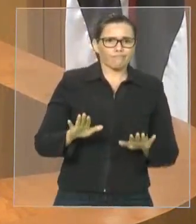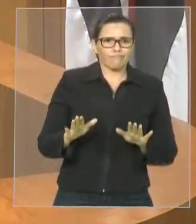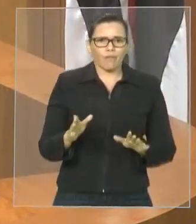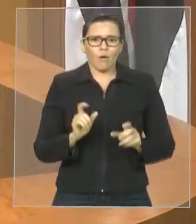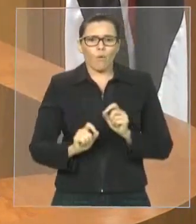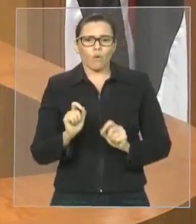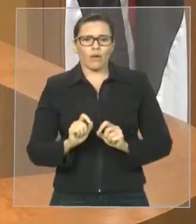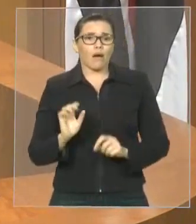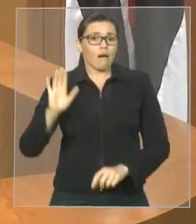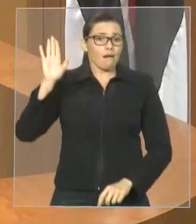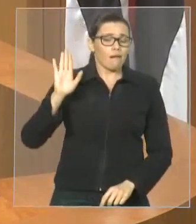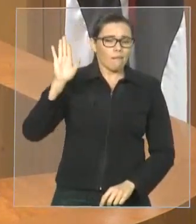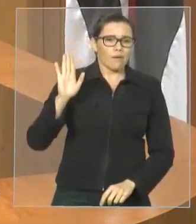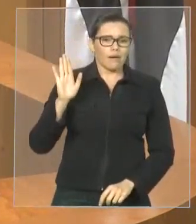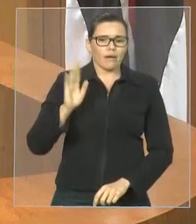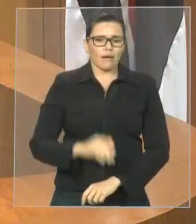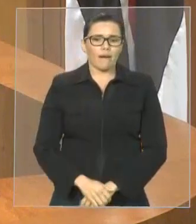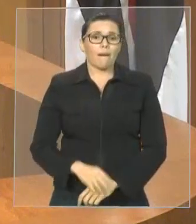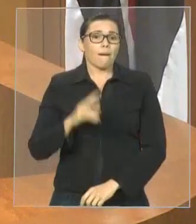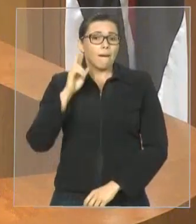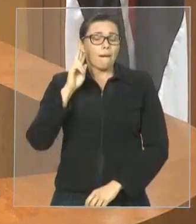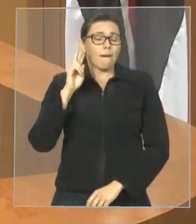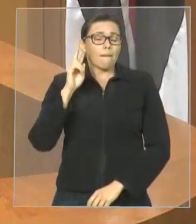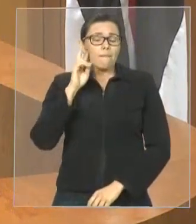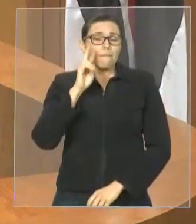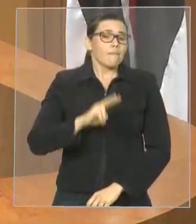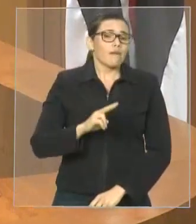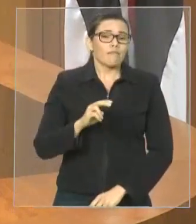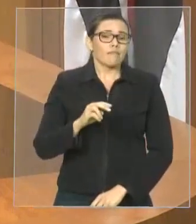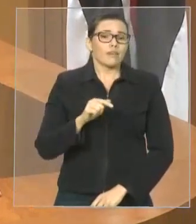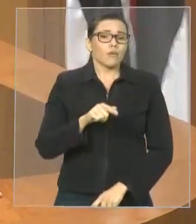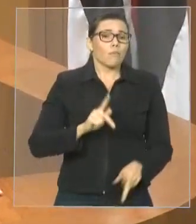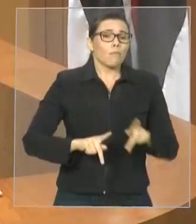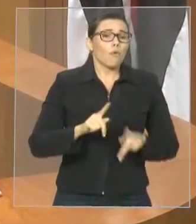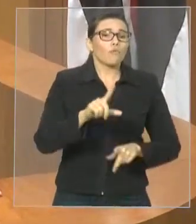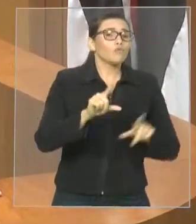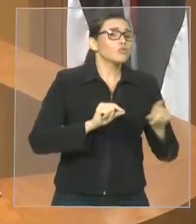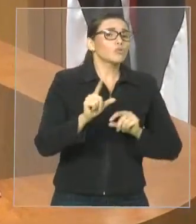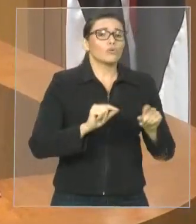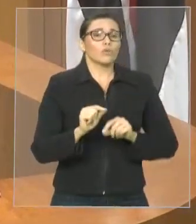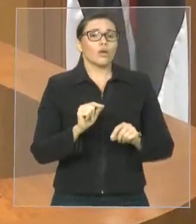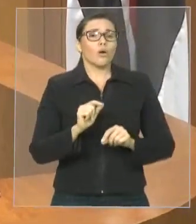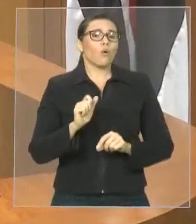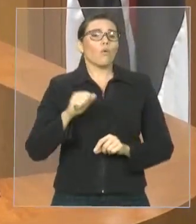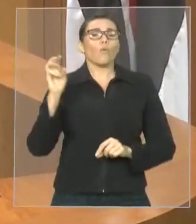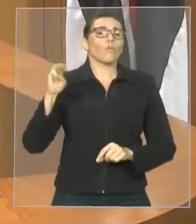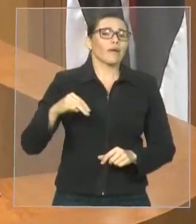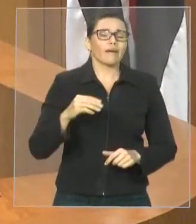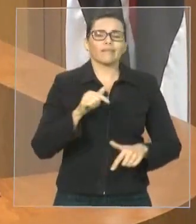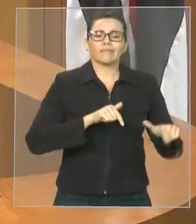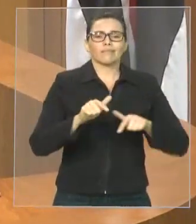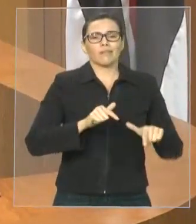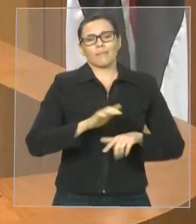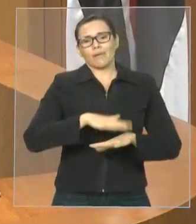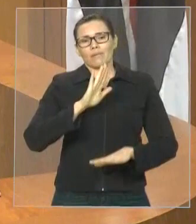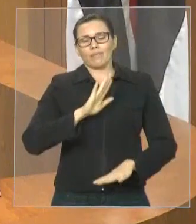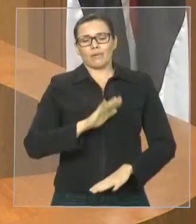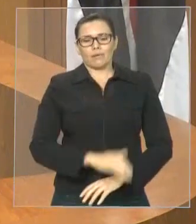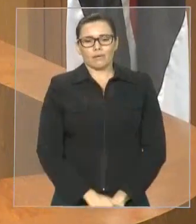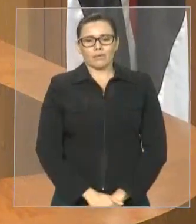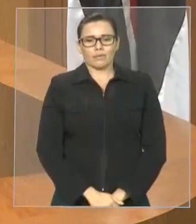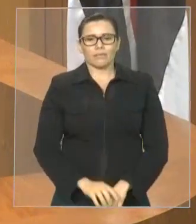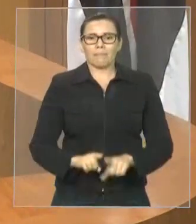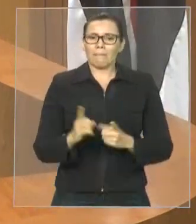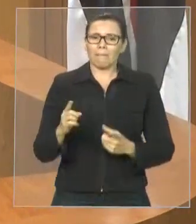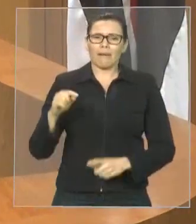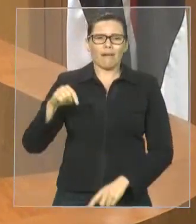a acomodação da parceria para ver quem faz menos, porque os dois são amigos. É isso que acontece em São Luís.